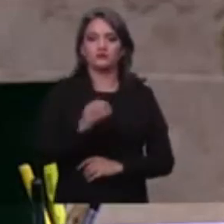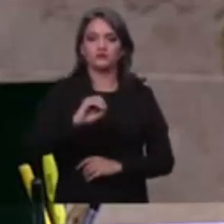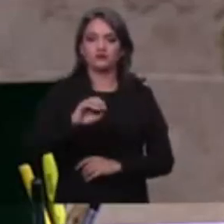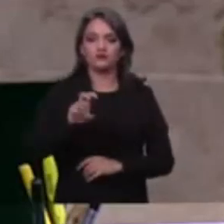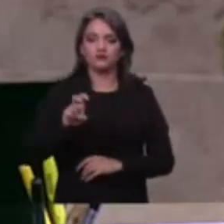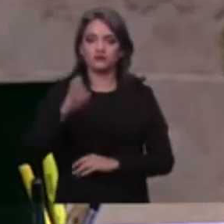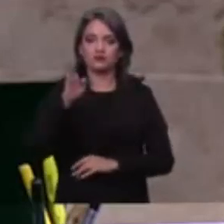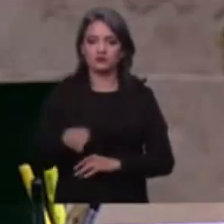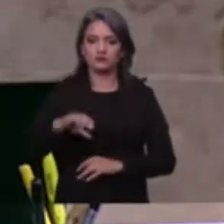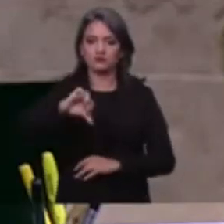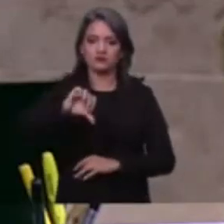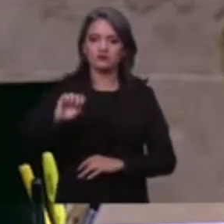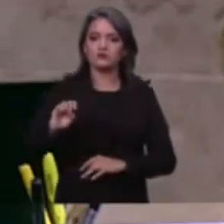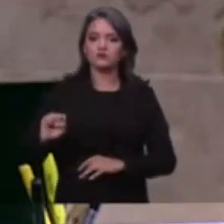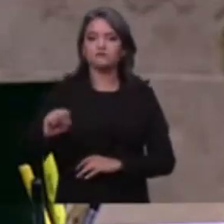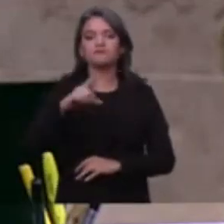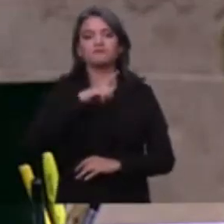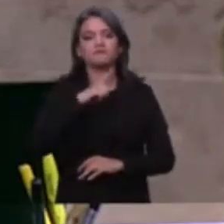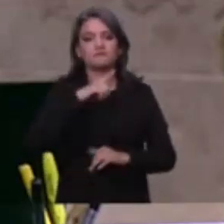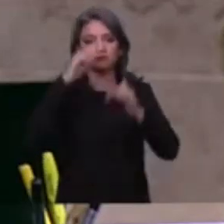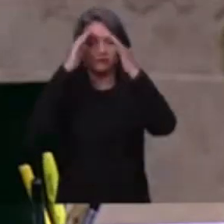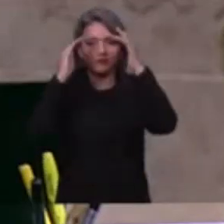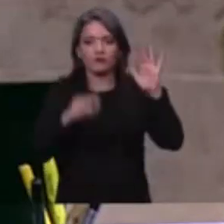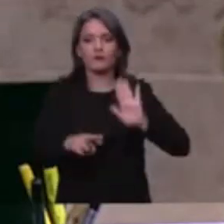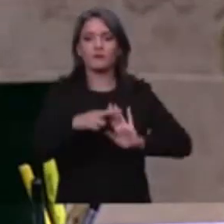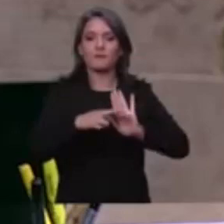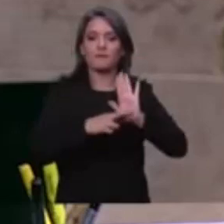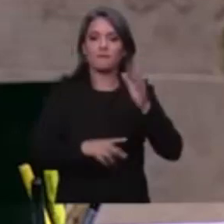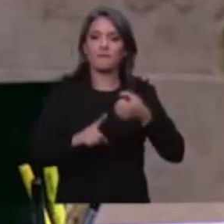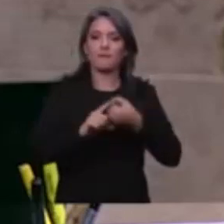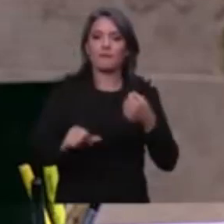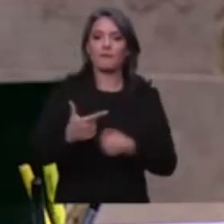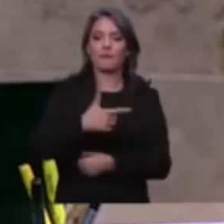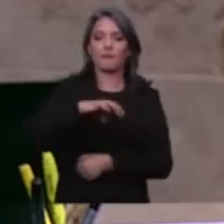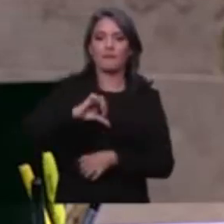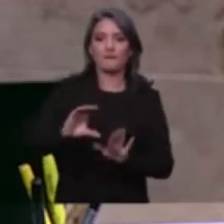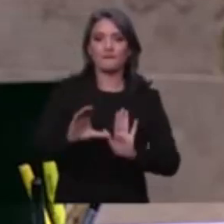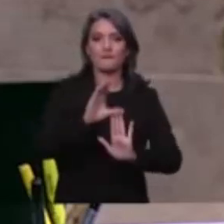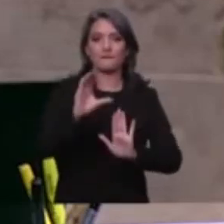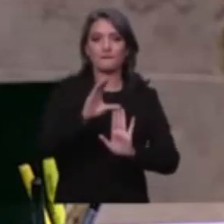9.605/1998, observadas as regras do artigo 29 caput e